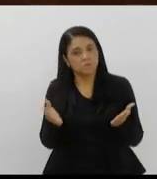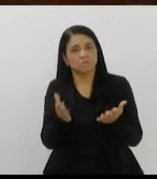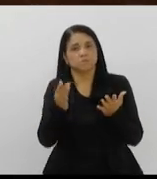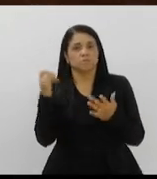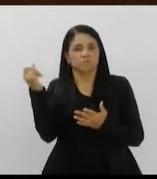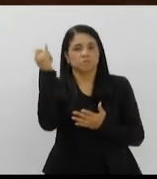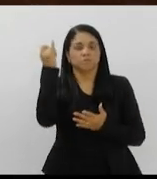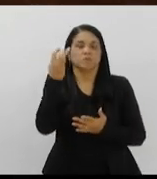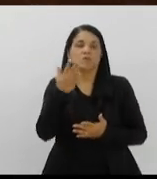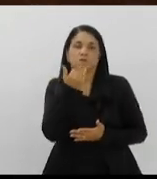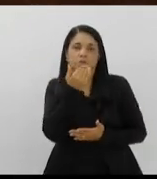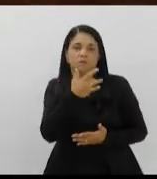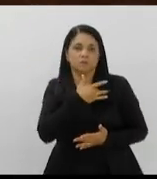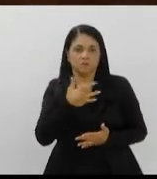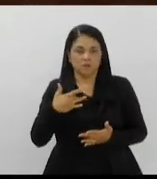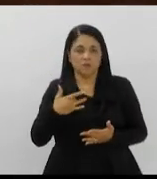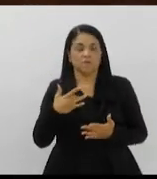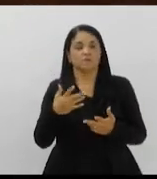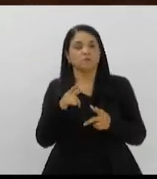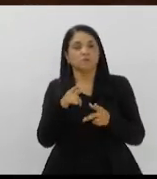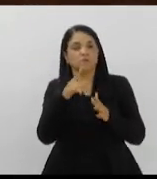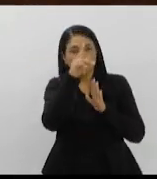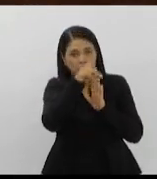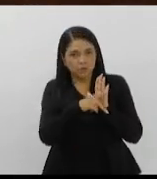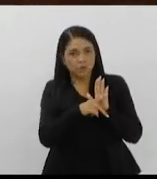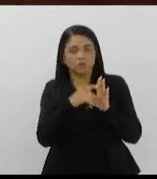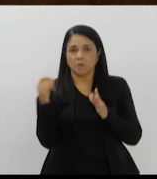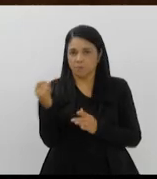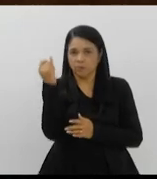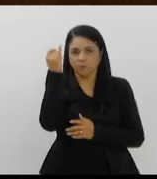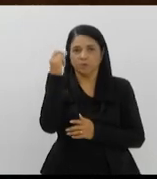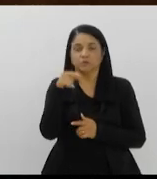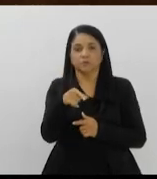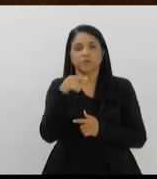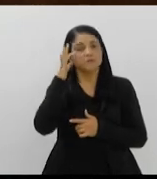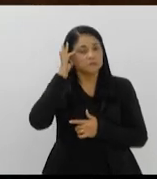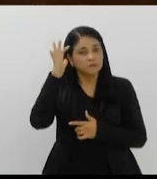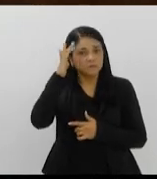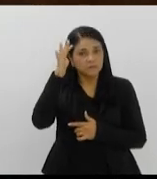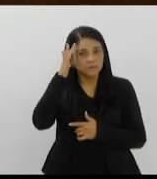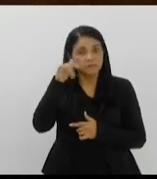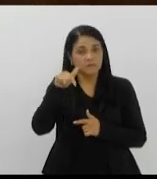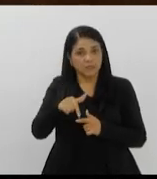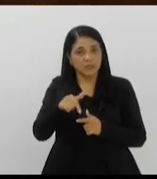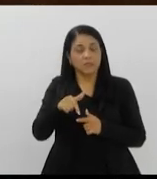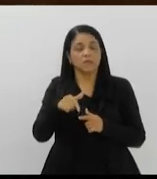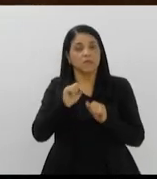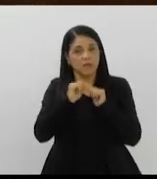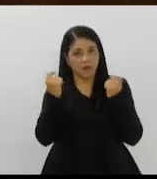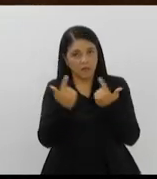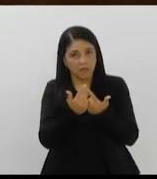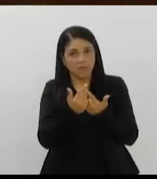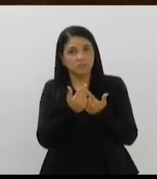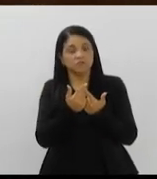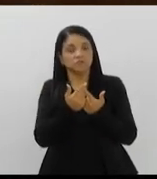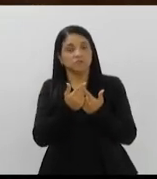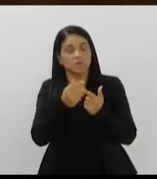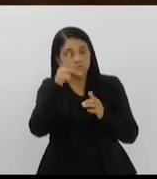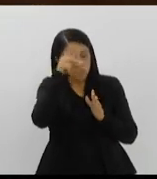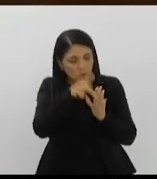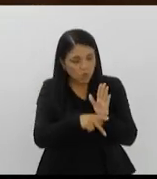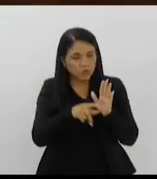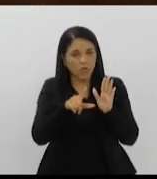saudável, então o projeto é meritório e que nos sirva de reflexão, porque essa casa tem atacado permanentemente projetos que